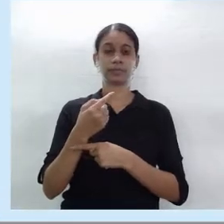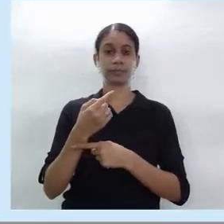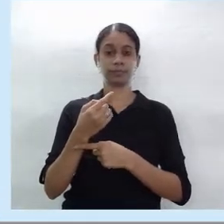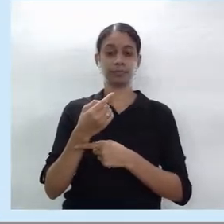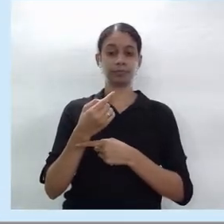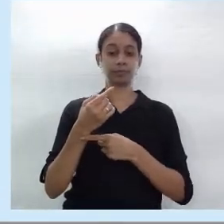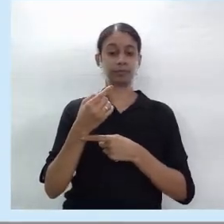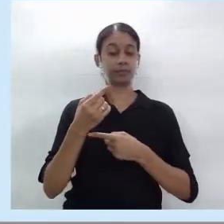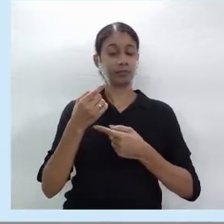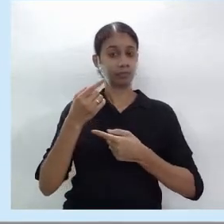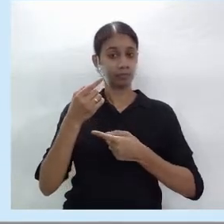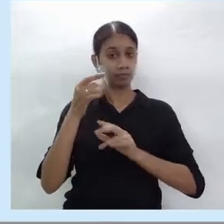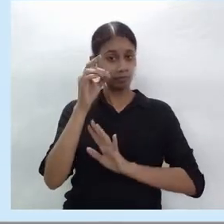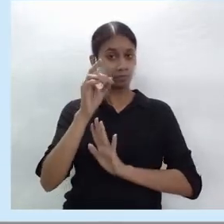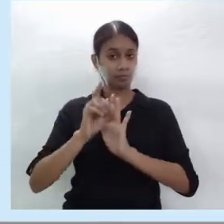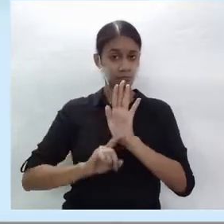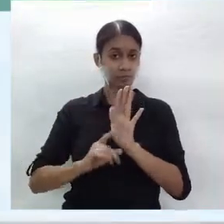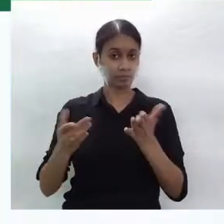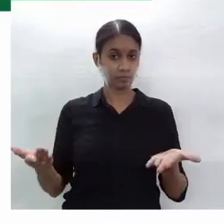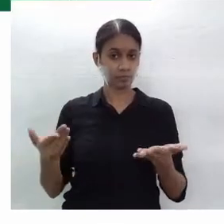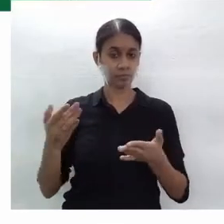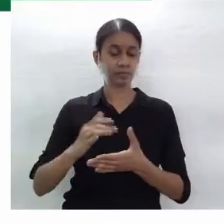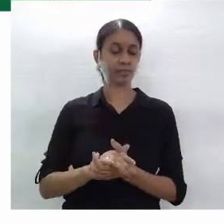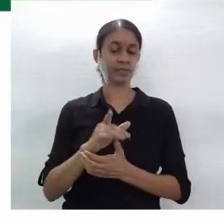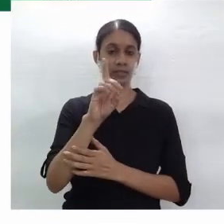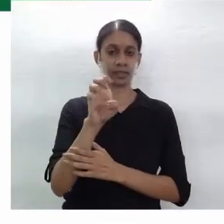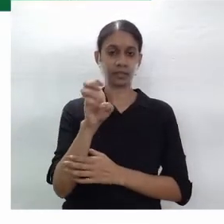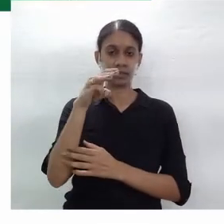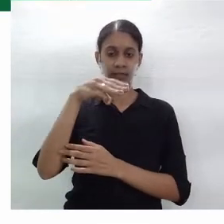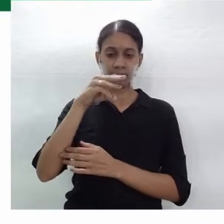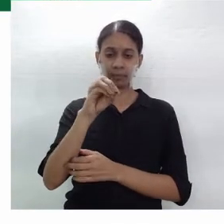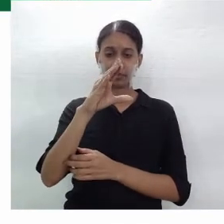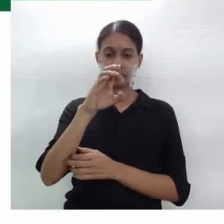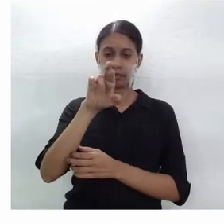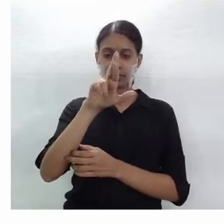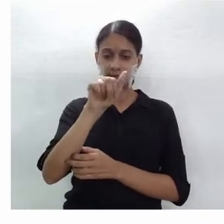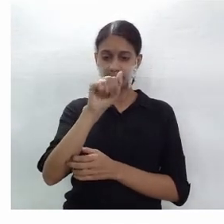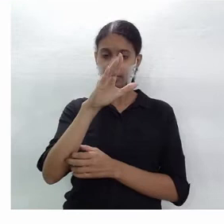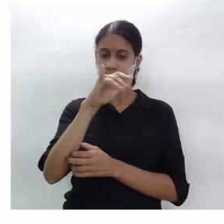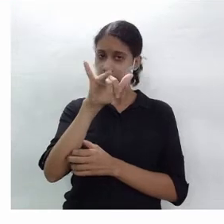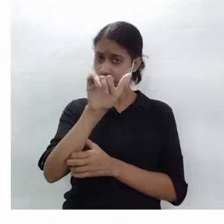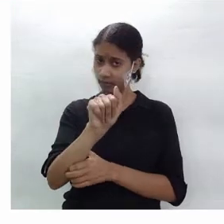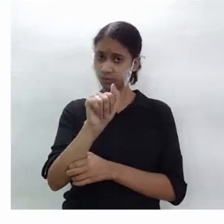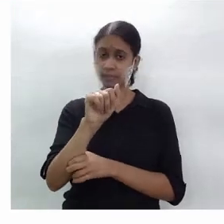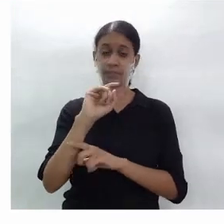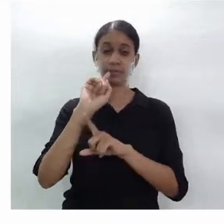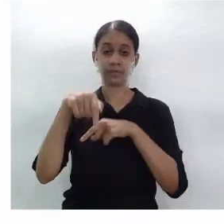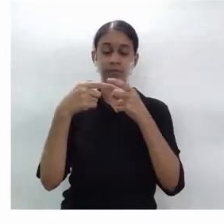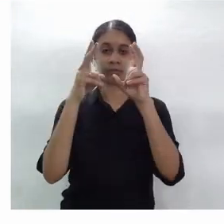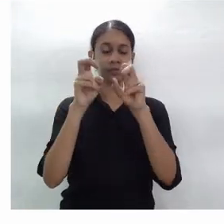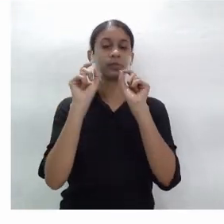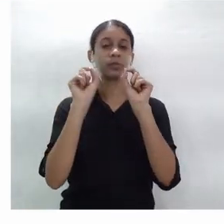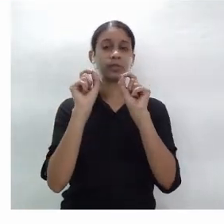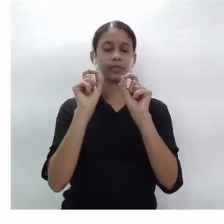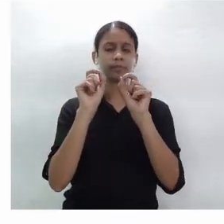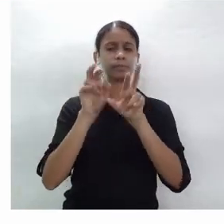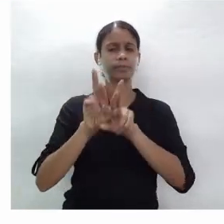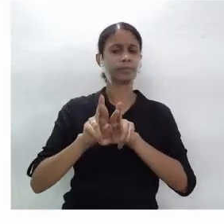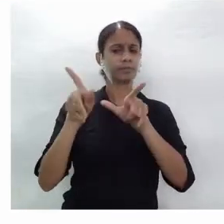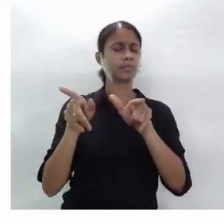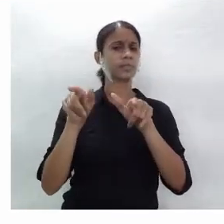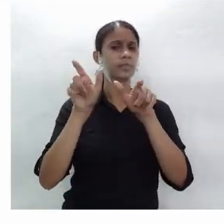aí. Vamos lá. O nosso próximo tema é desigualdades econômicas